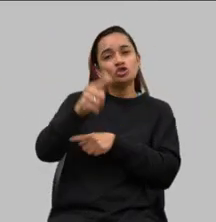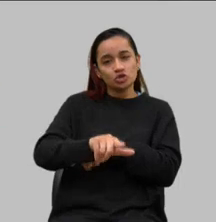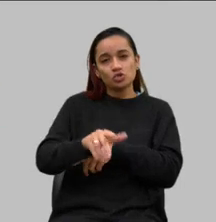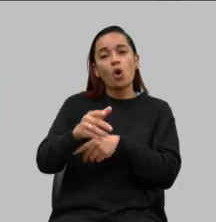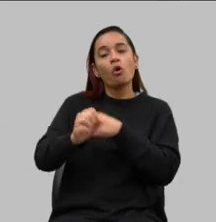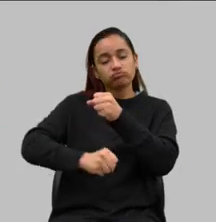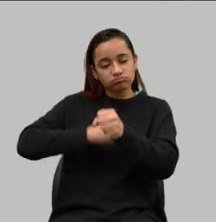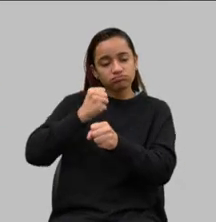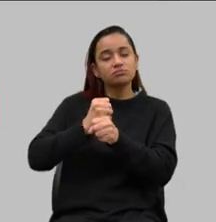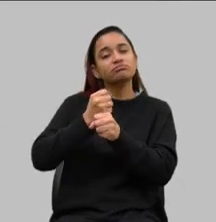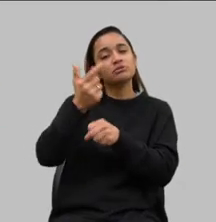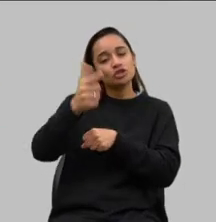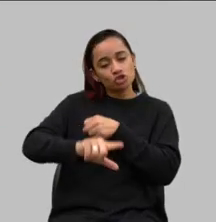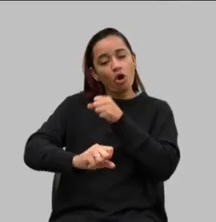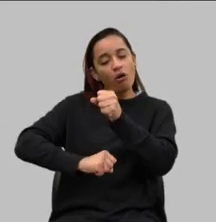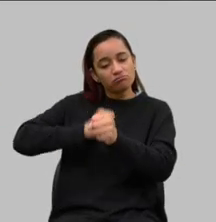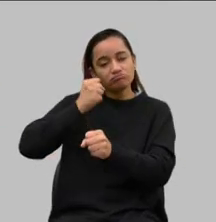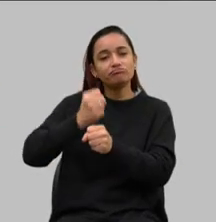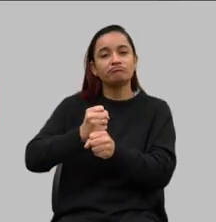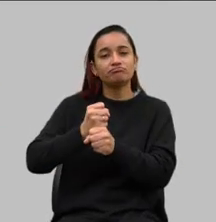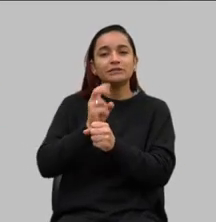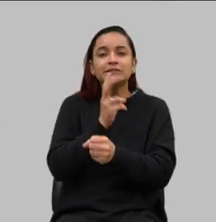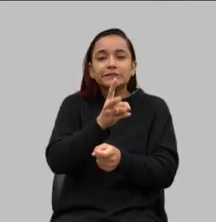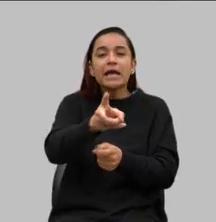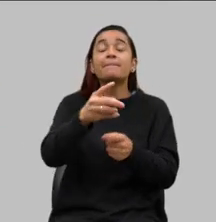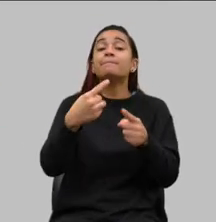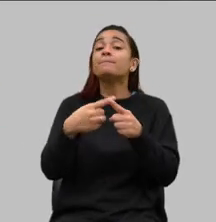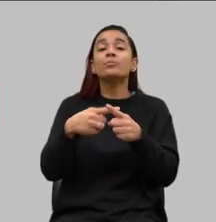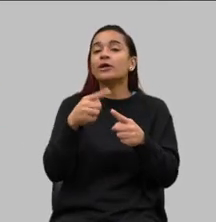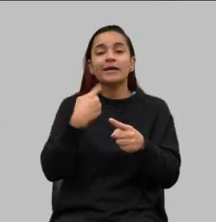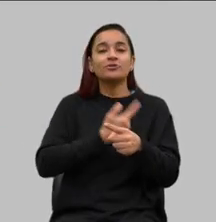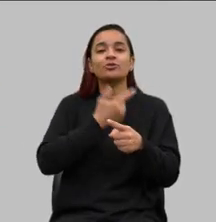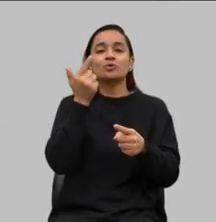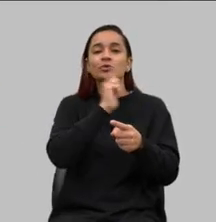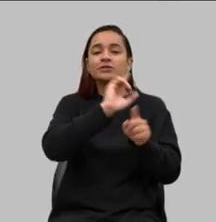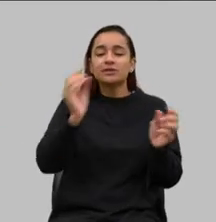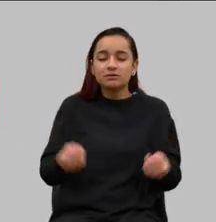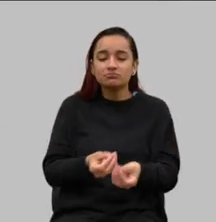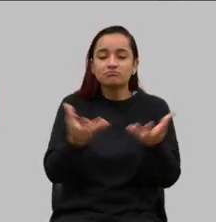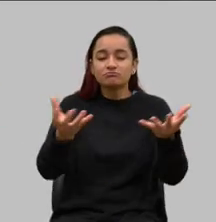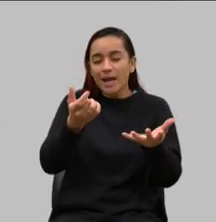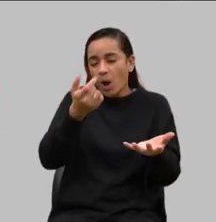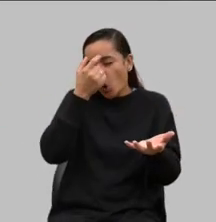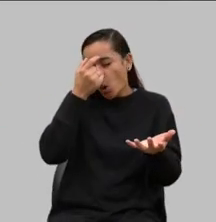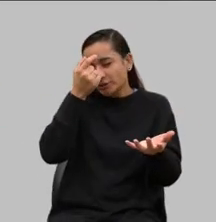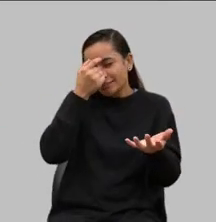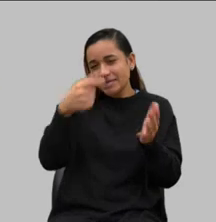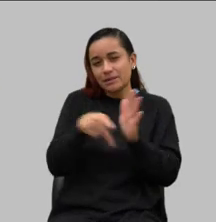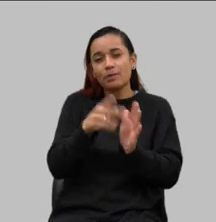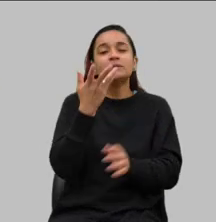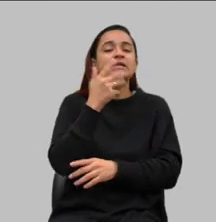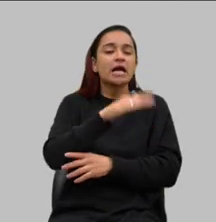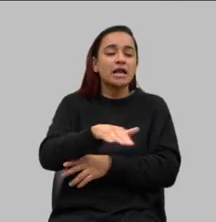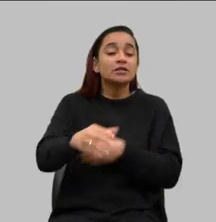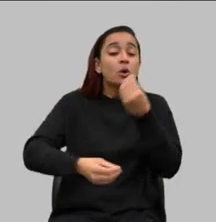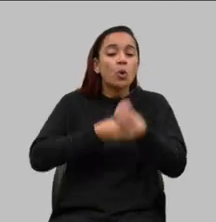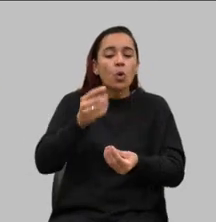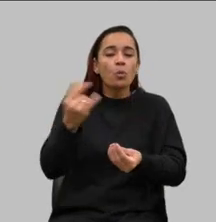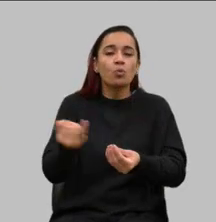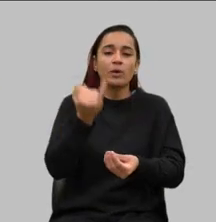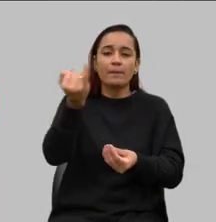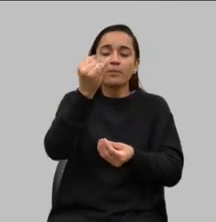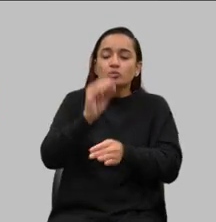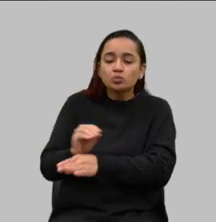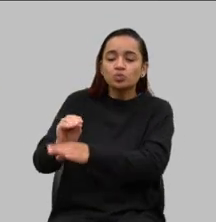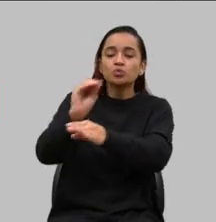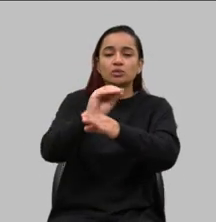anualmente né para que a gente possa eh trazer essa consciência Às nossas crianças da importância da Restauração